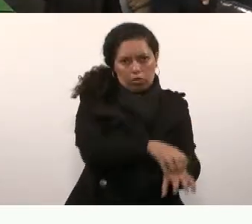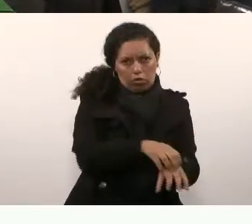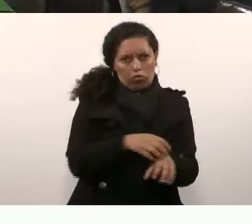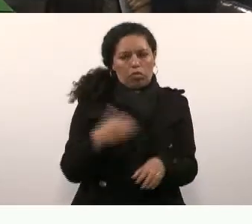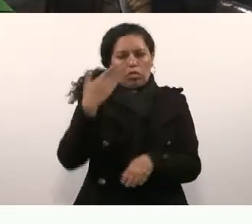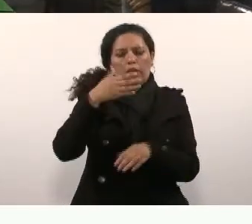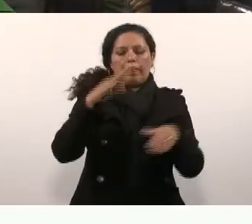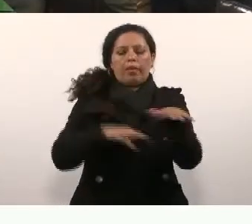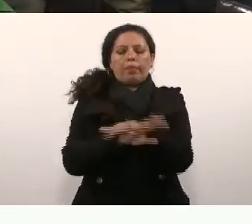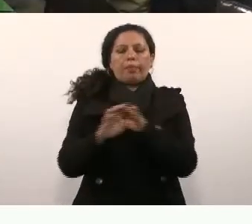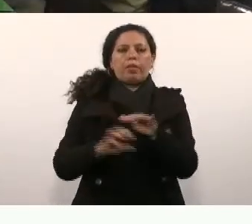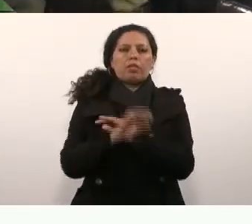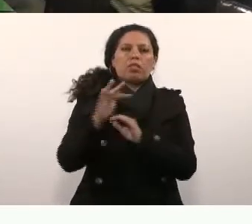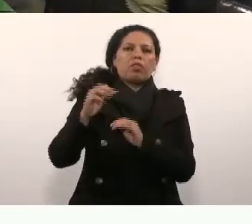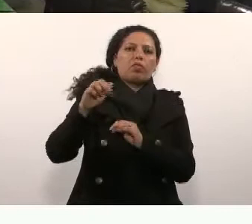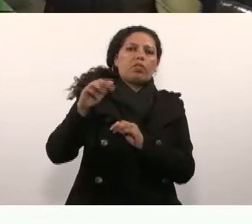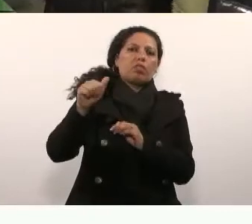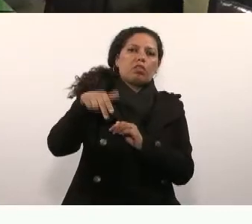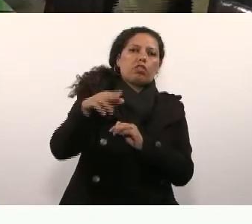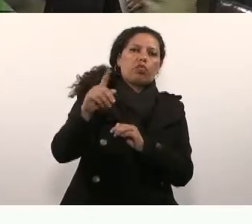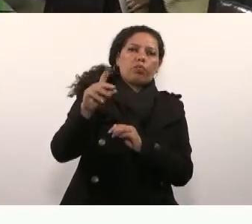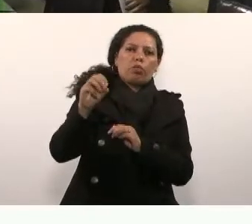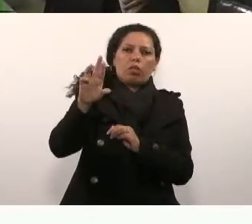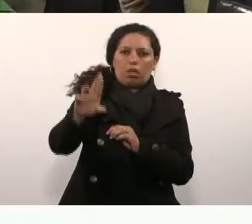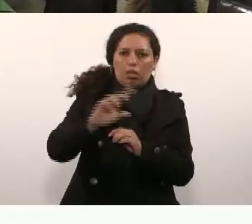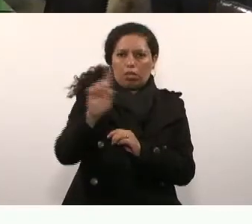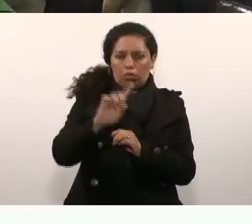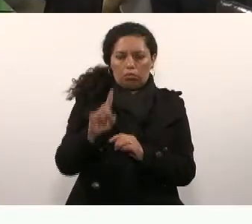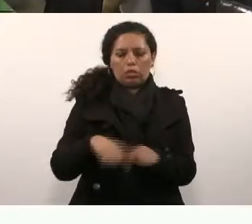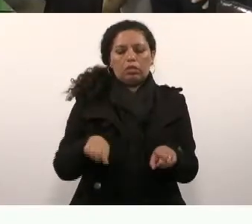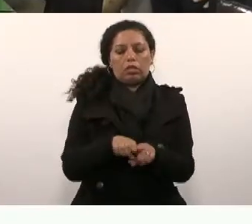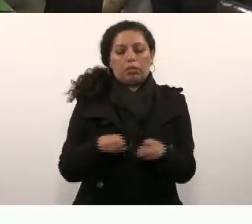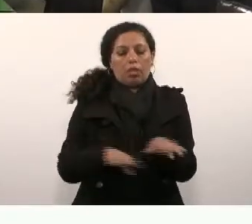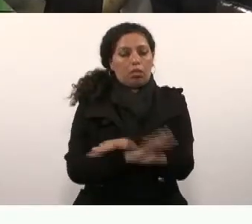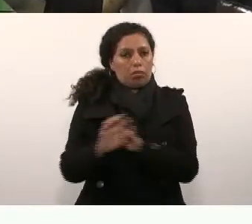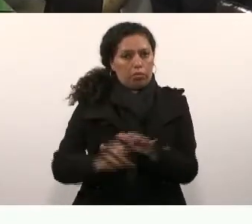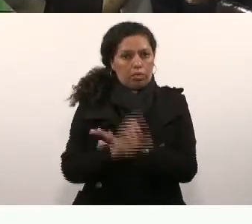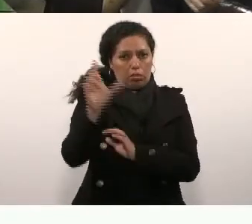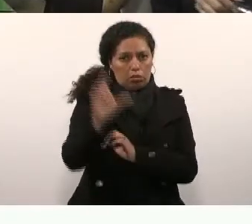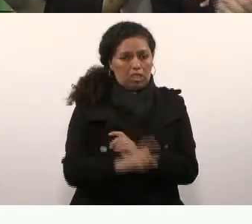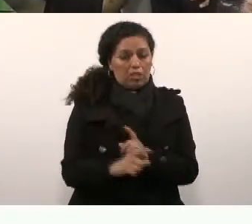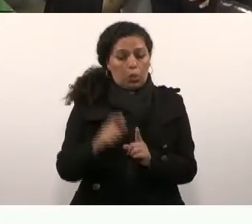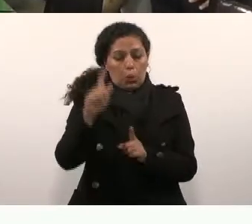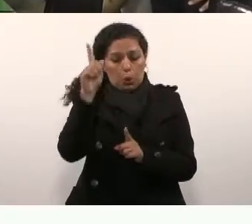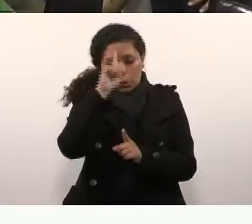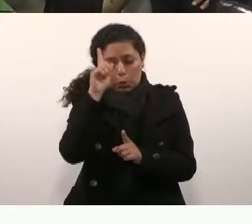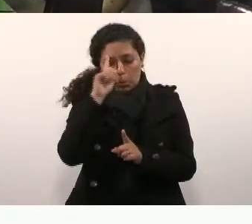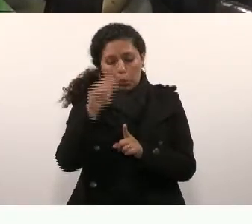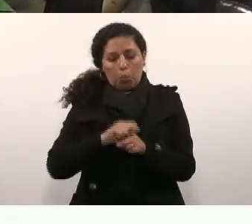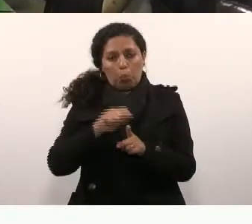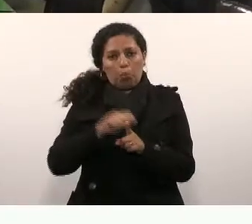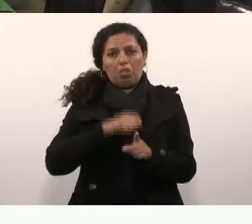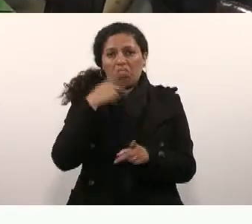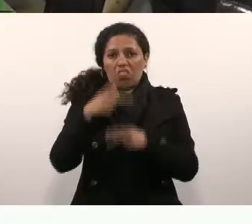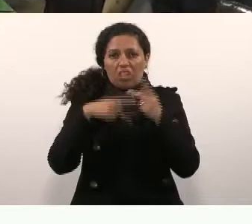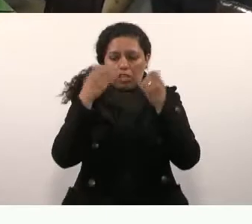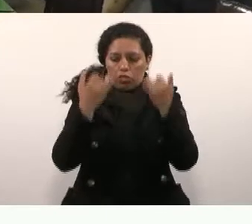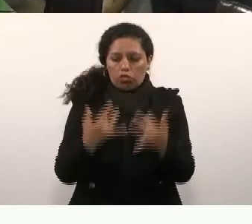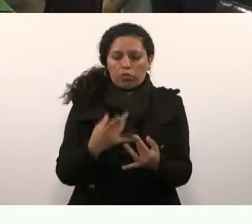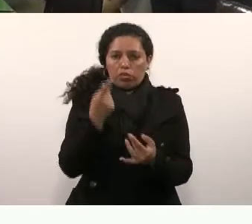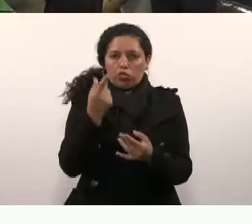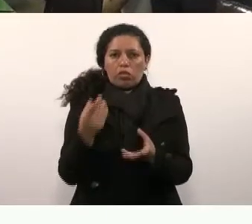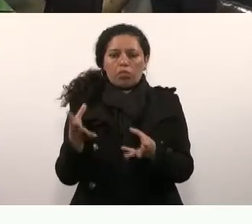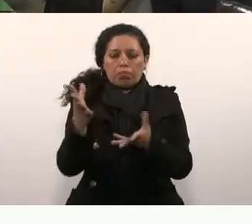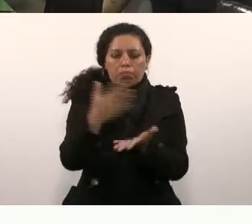FETranspor. Além disso, estabelece que a empresa que gerir o bilhete único deve prestar contas mensalmente dos valores expirados. Este projeto